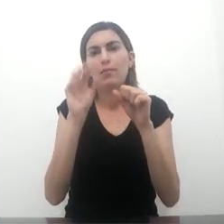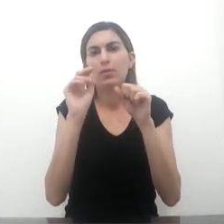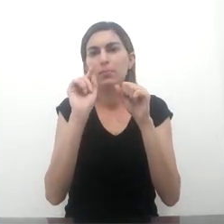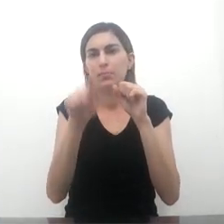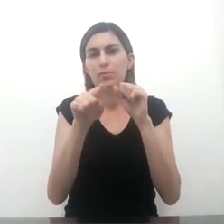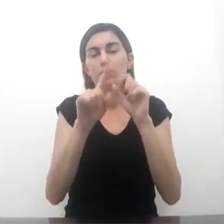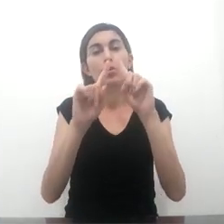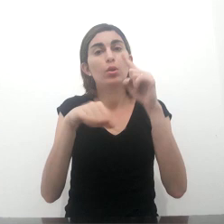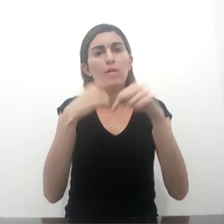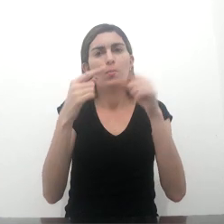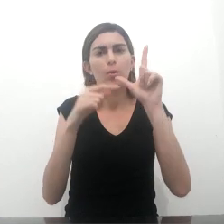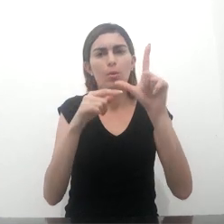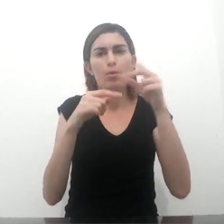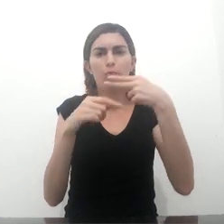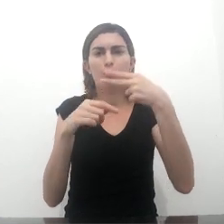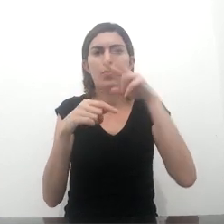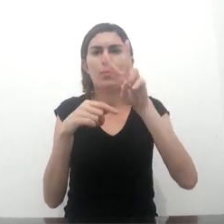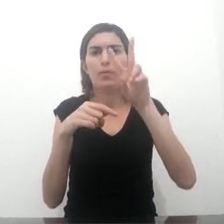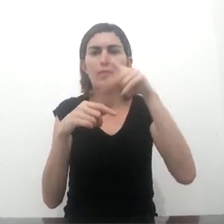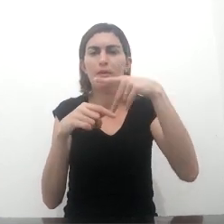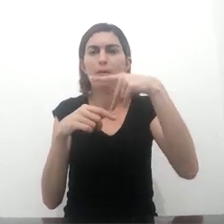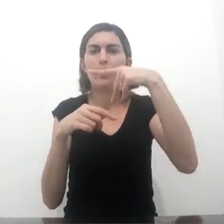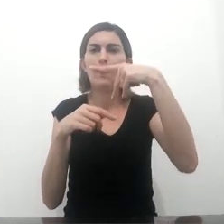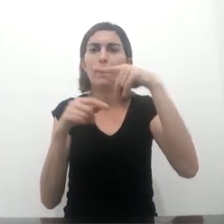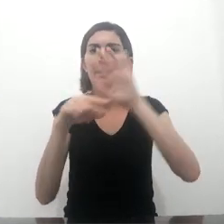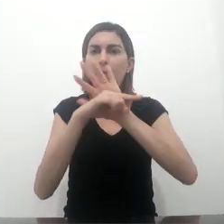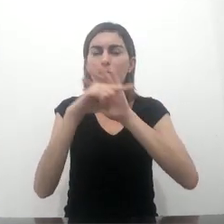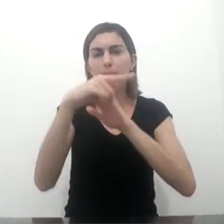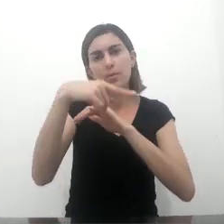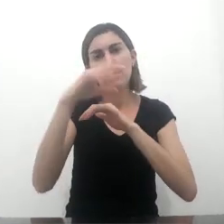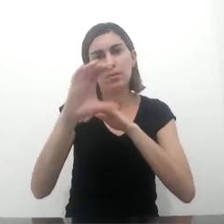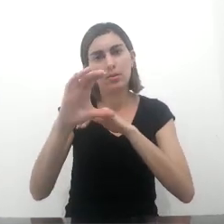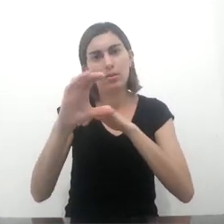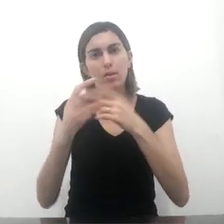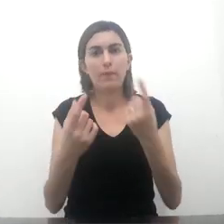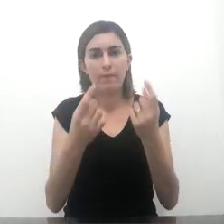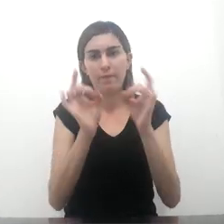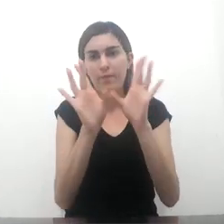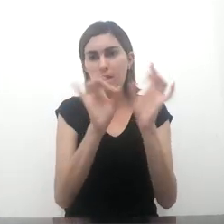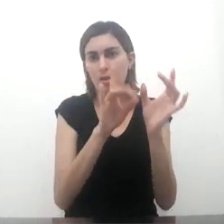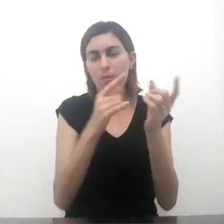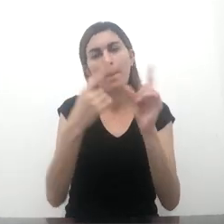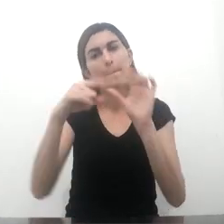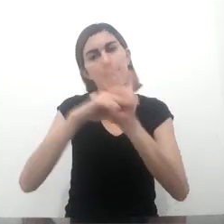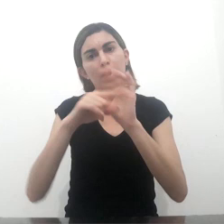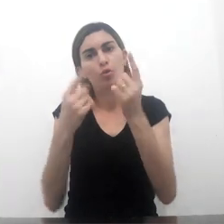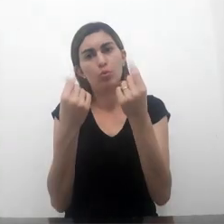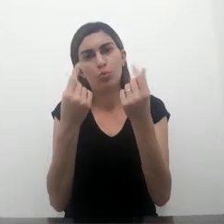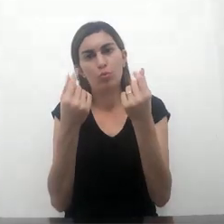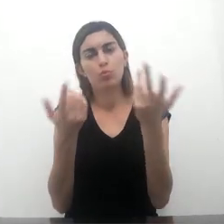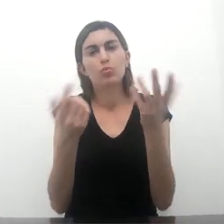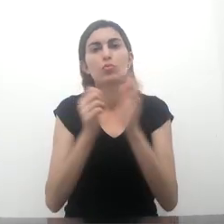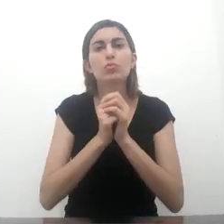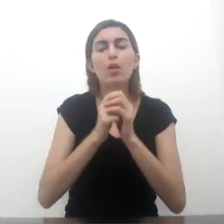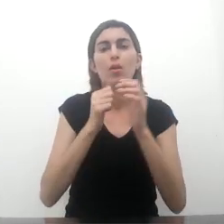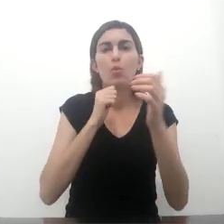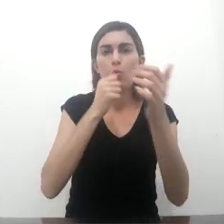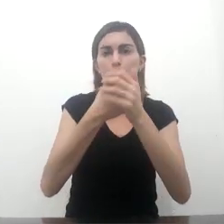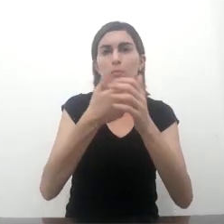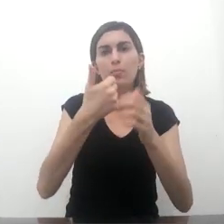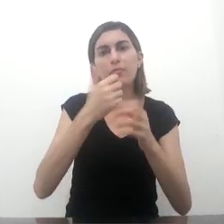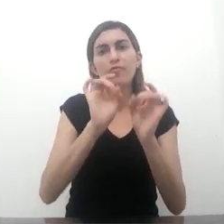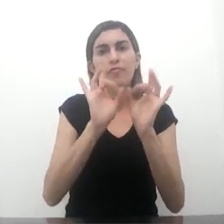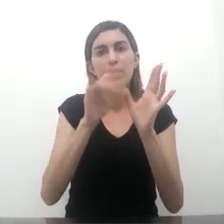de 90 mil. Logo, o lucro é PV menos PC, né, preço de venda menos o preço de custo.